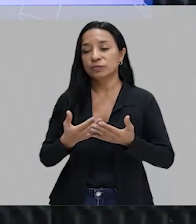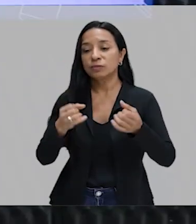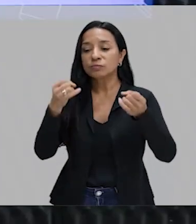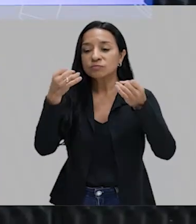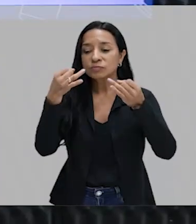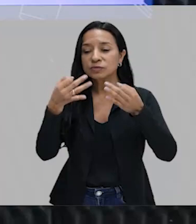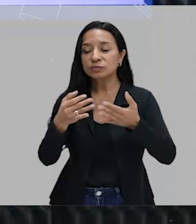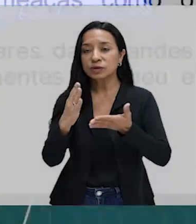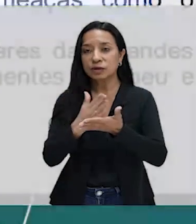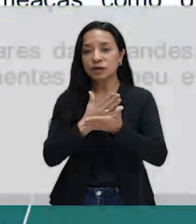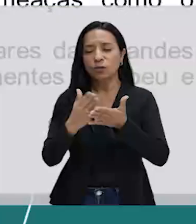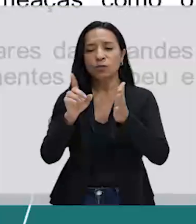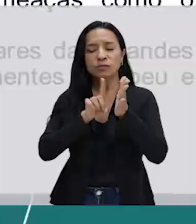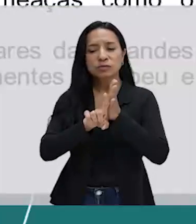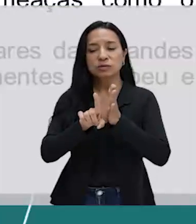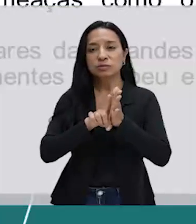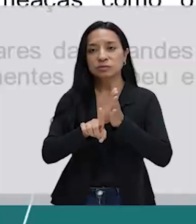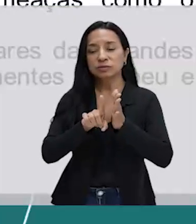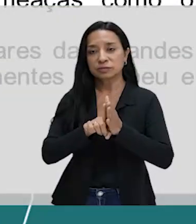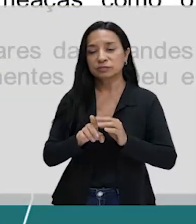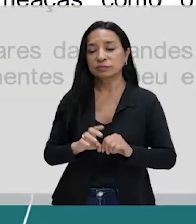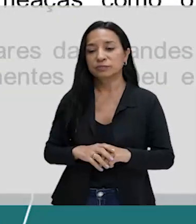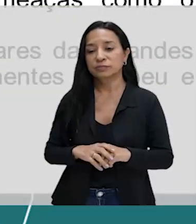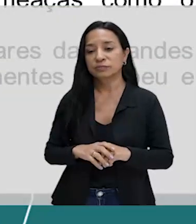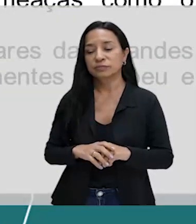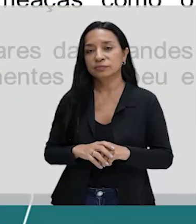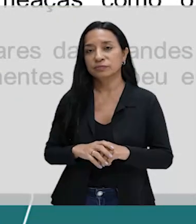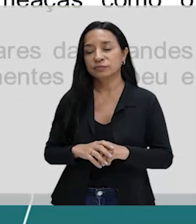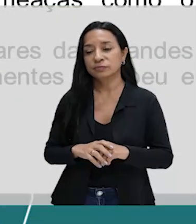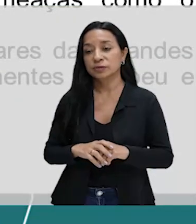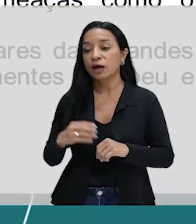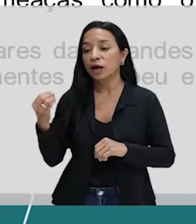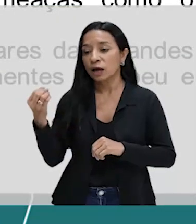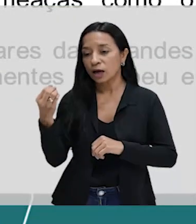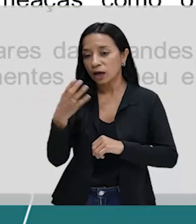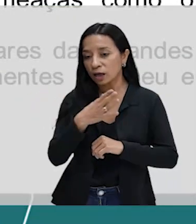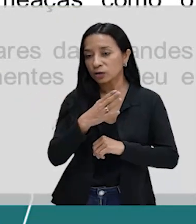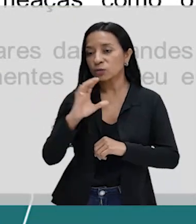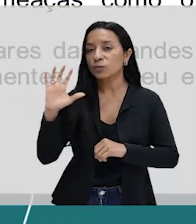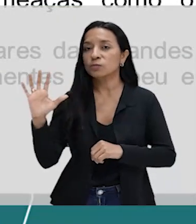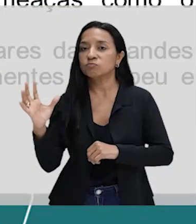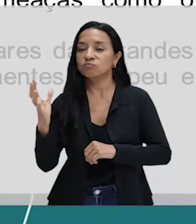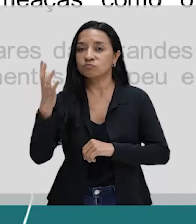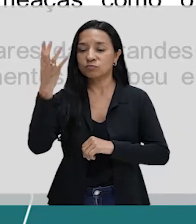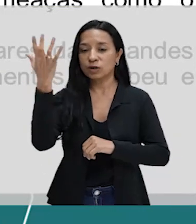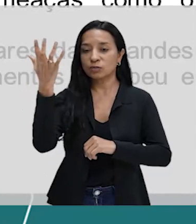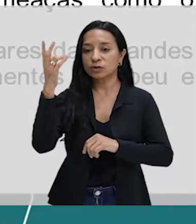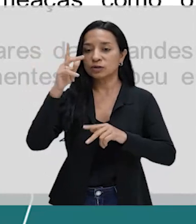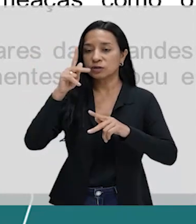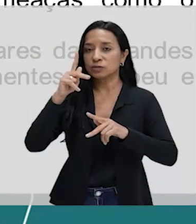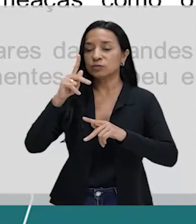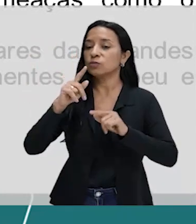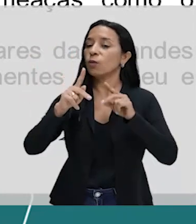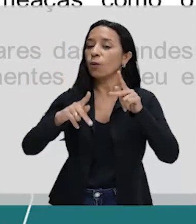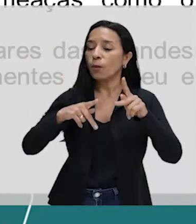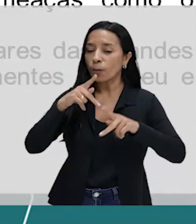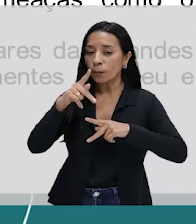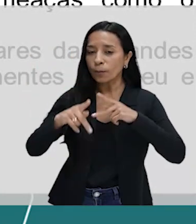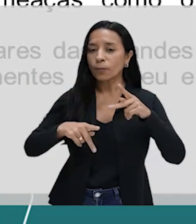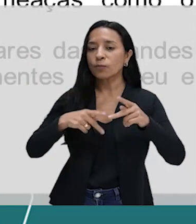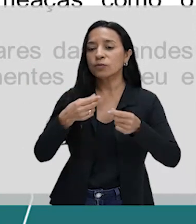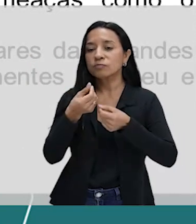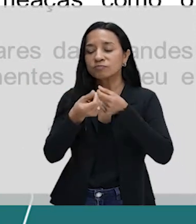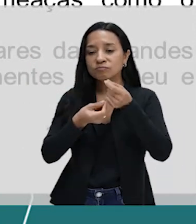questões, questões, sobre a nova conjuntura política econômica mundial.